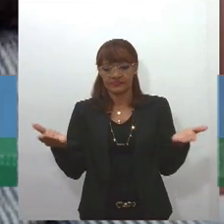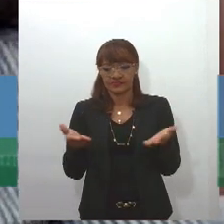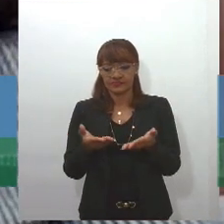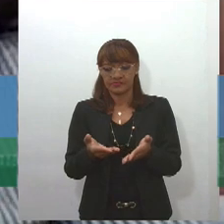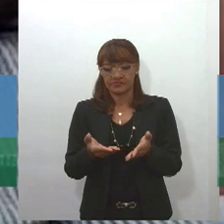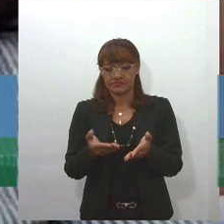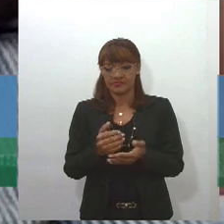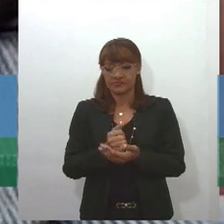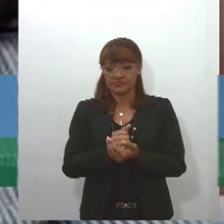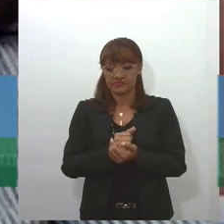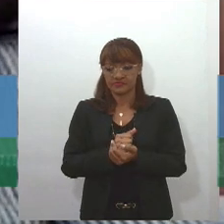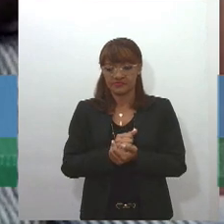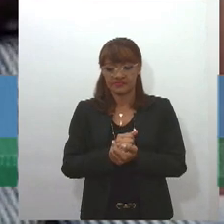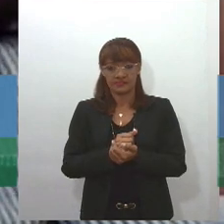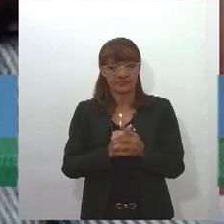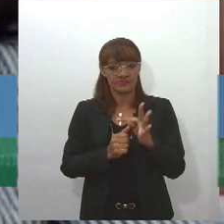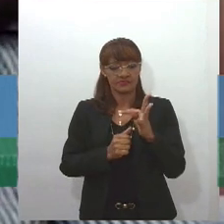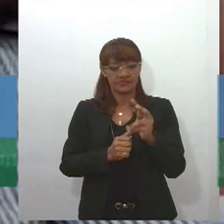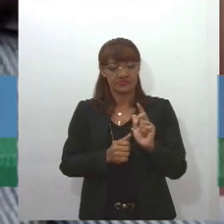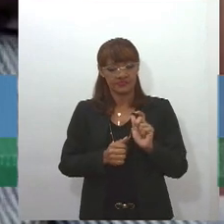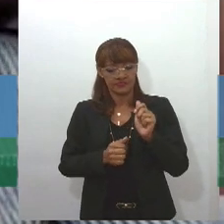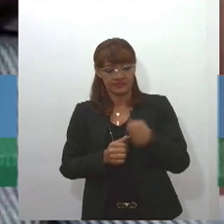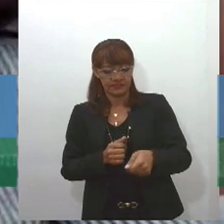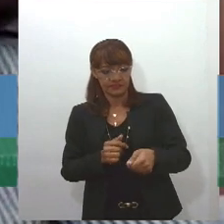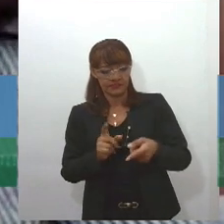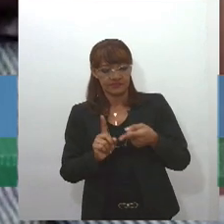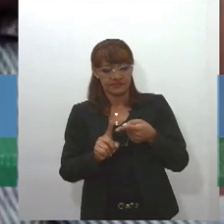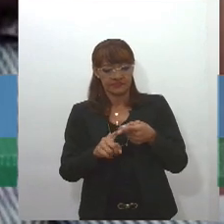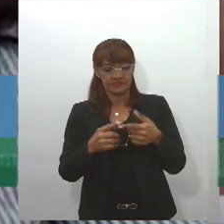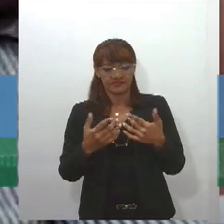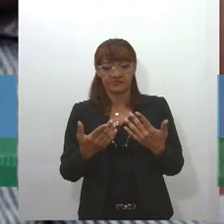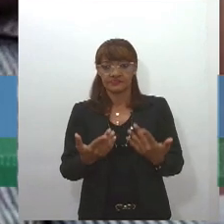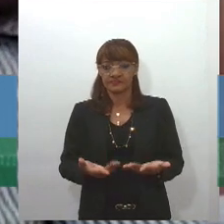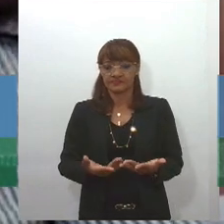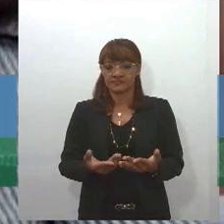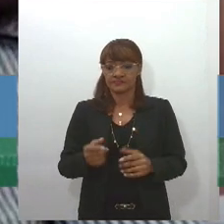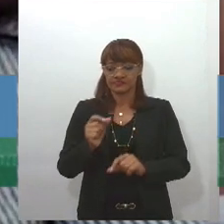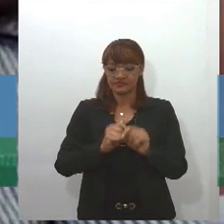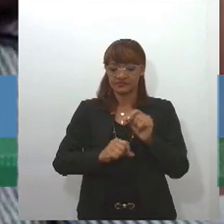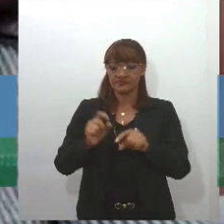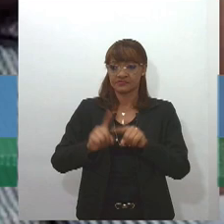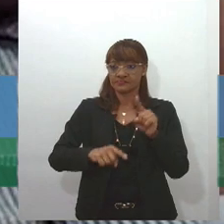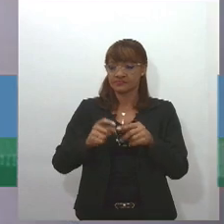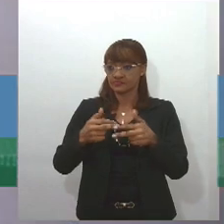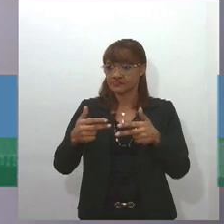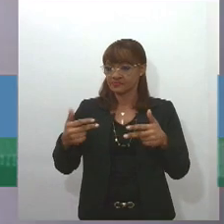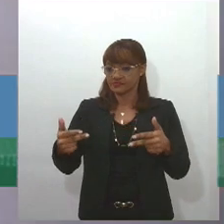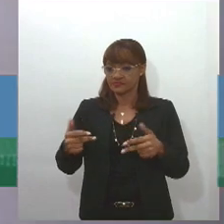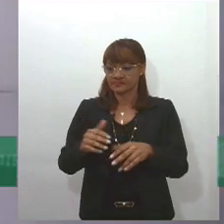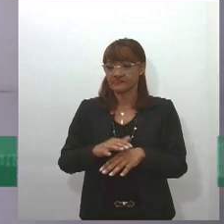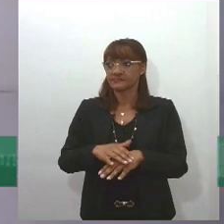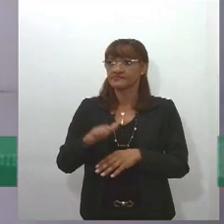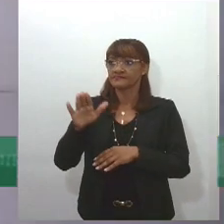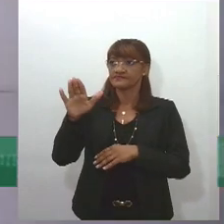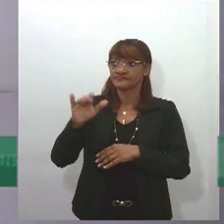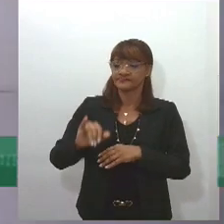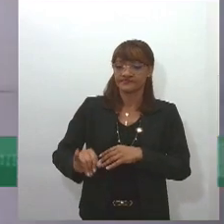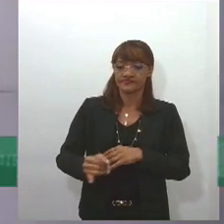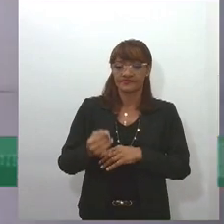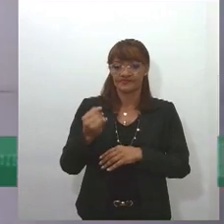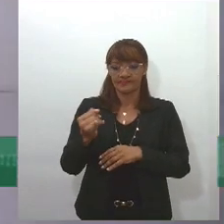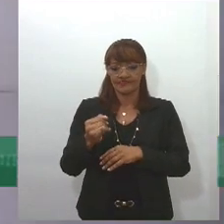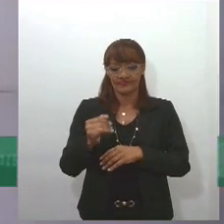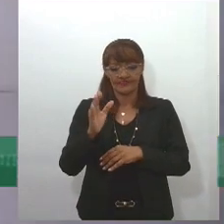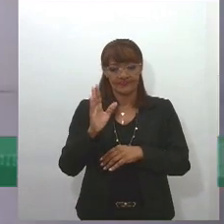pagos mas também na redução dos preços dos produtos Meli aproveitando porque a gente tinha uma pergunta em